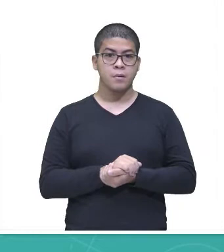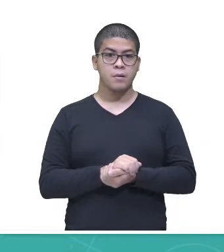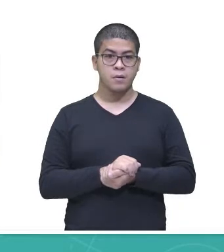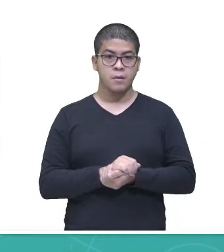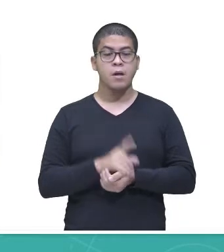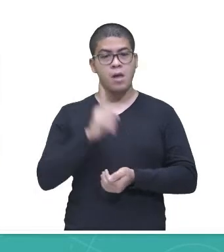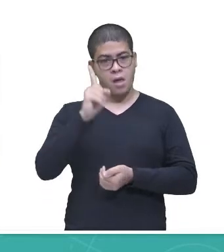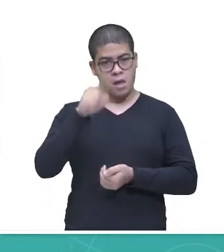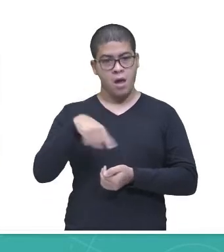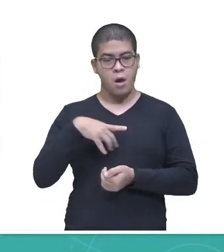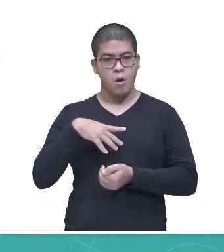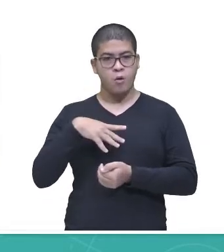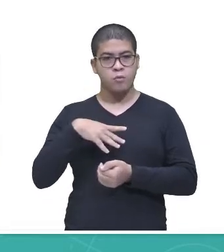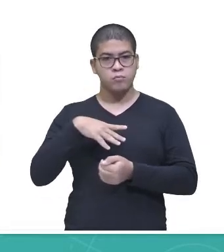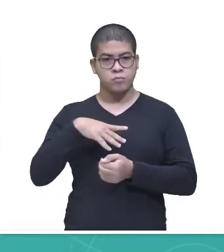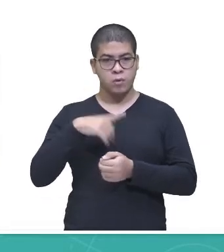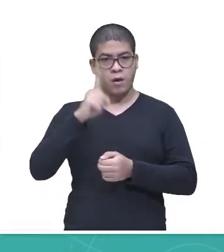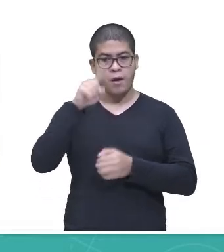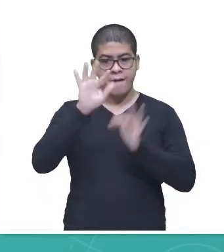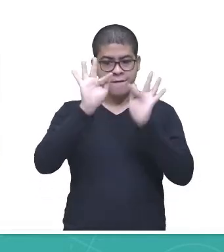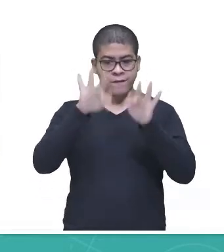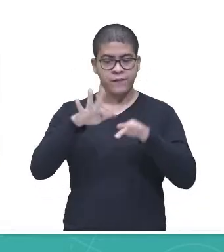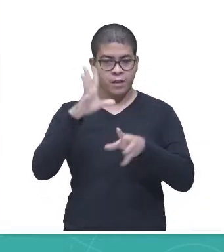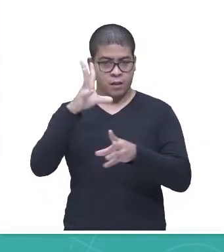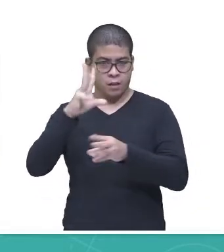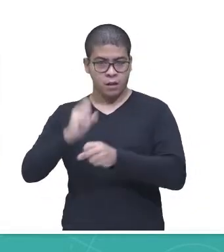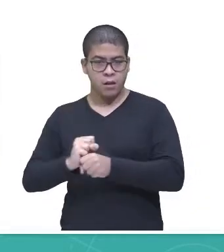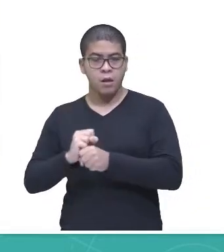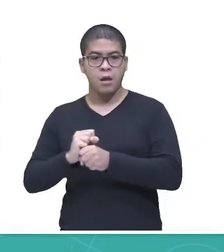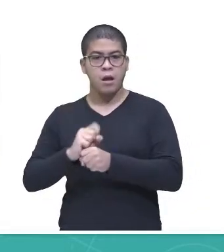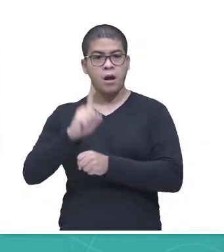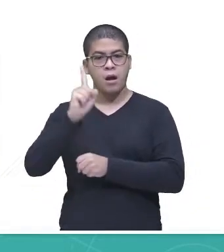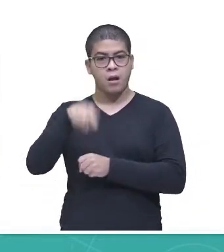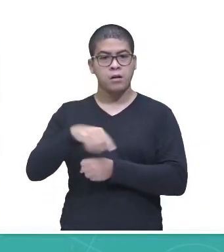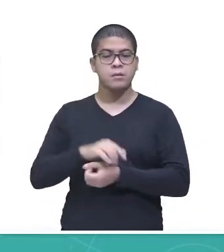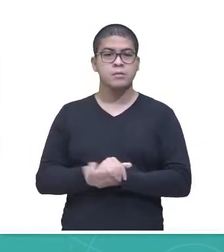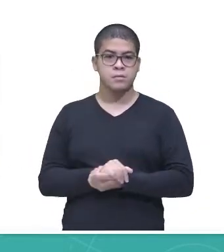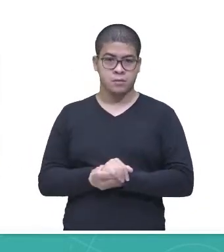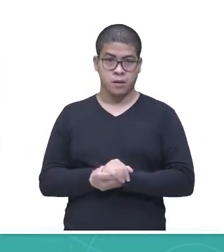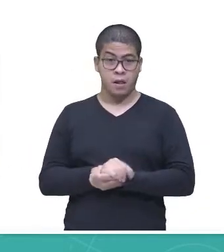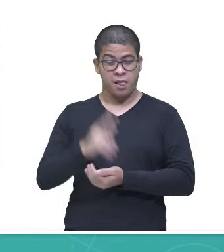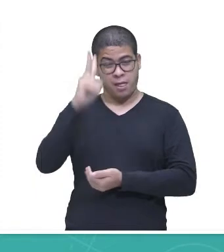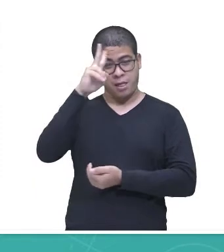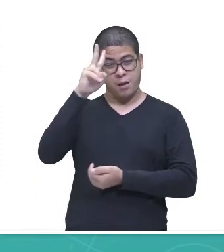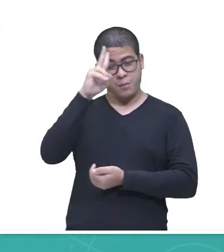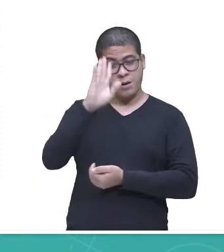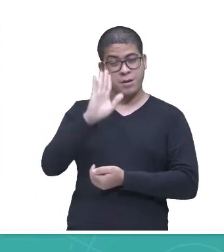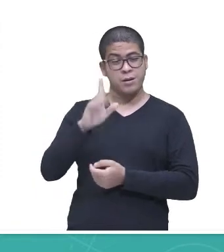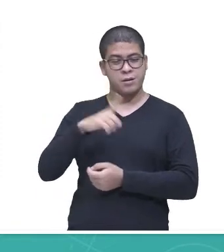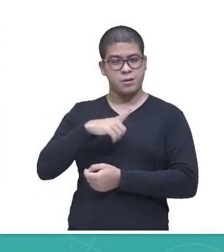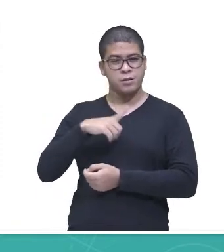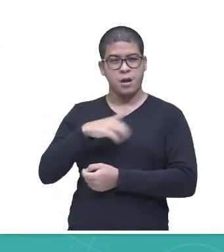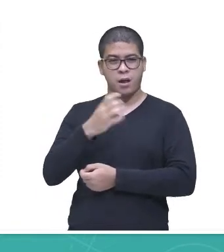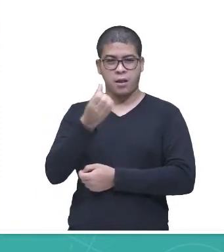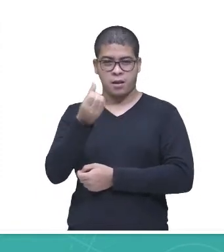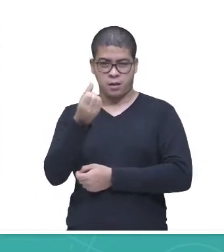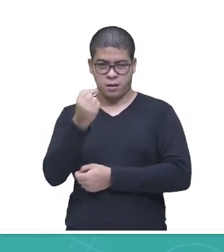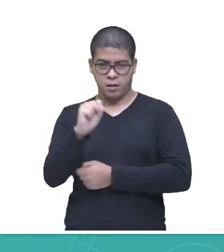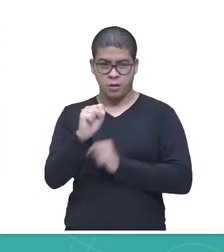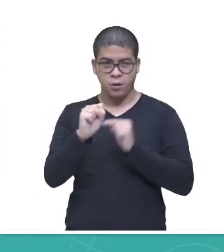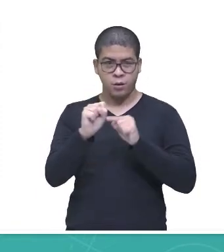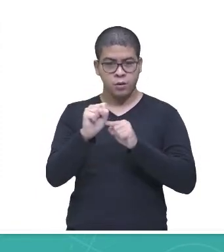o resultado final. Lembrando, aqui a gente tinha 68 minutos,